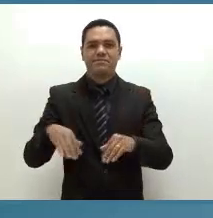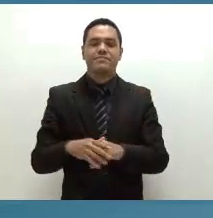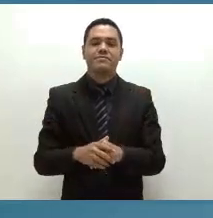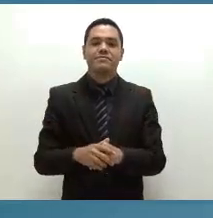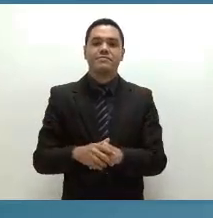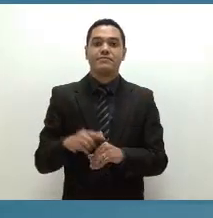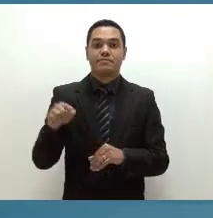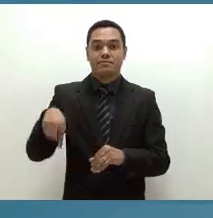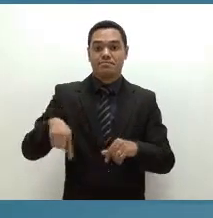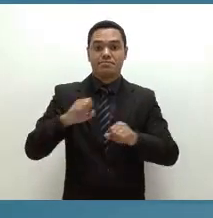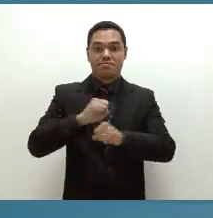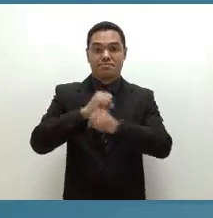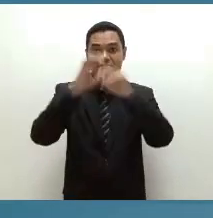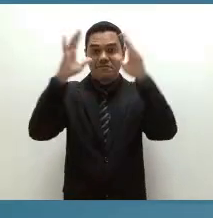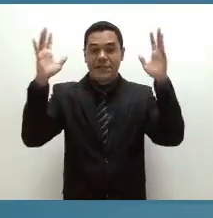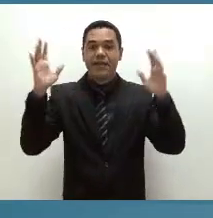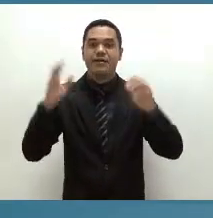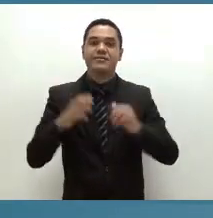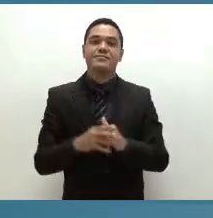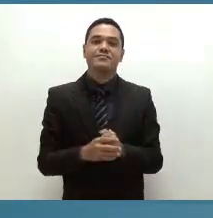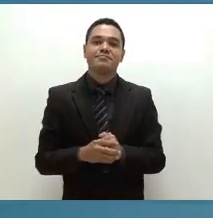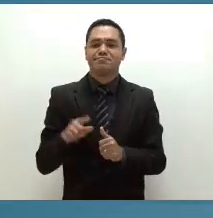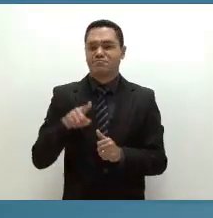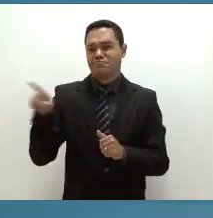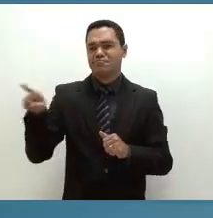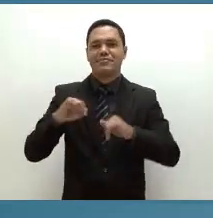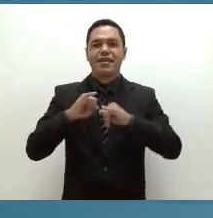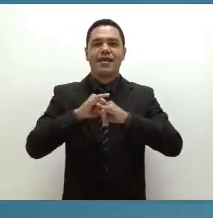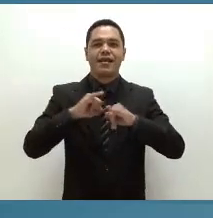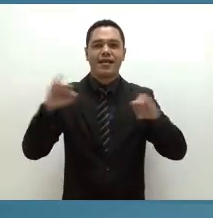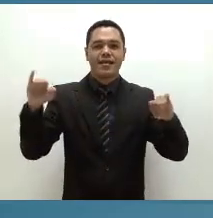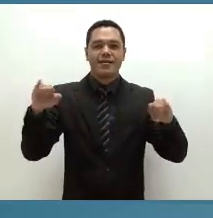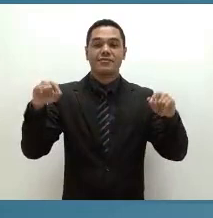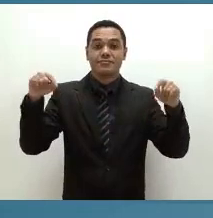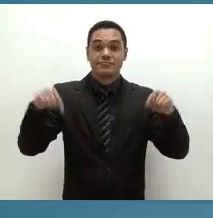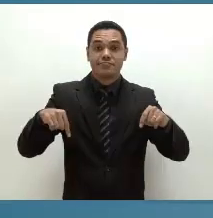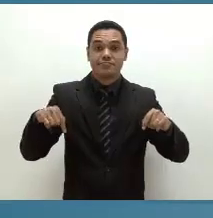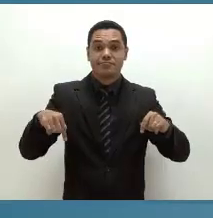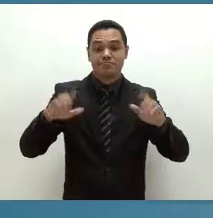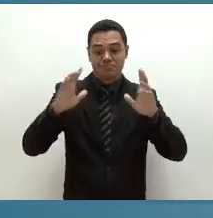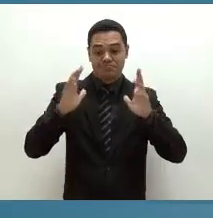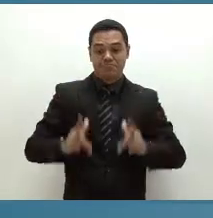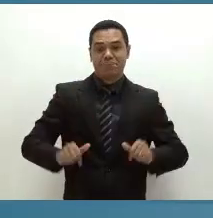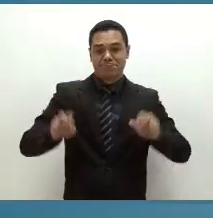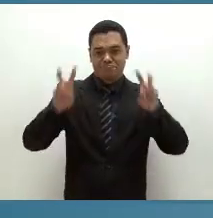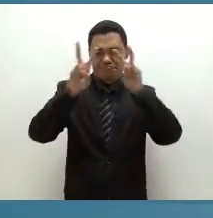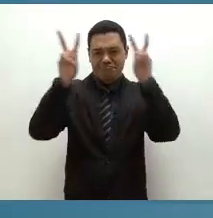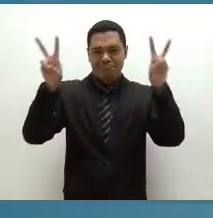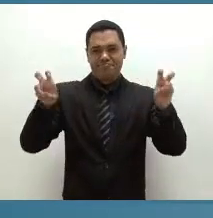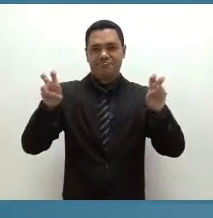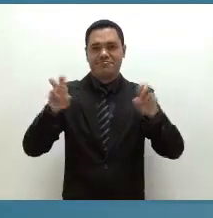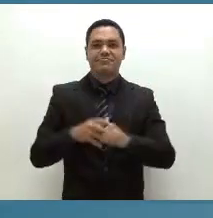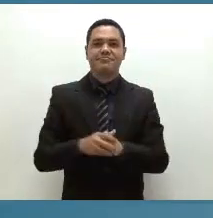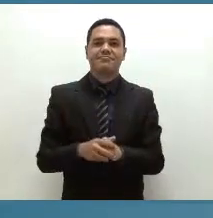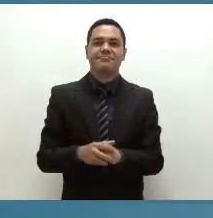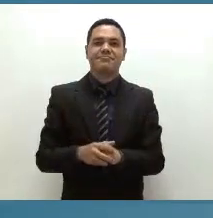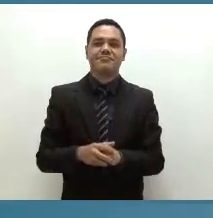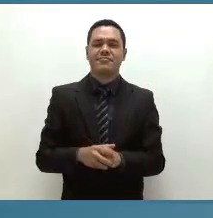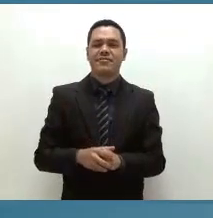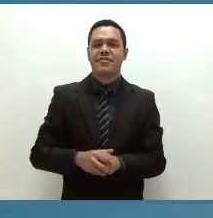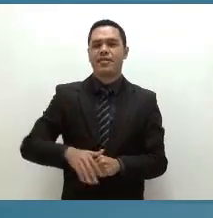vivemos. Diz o agora santo, aspas, é a fé